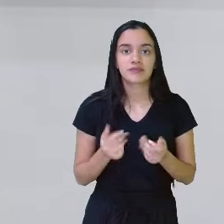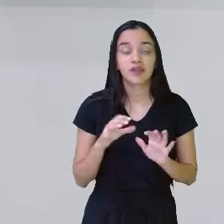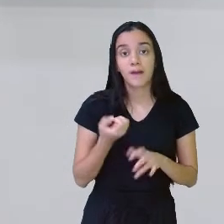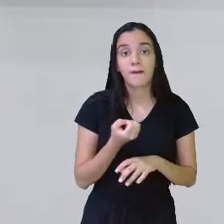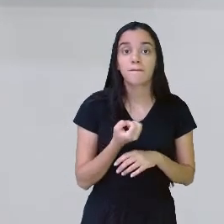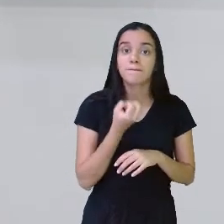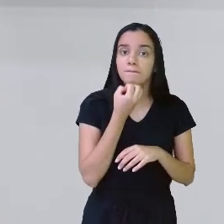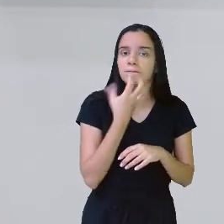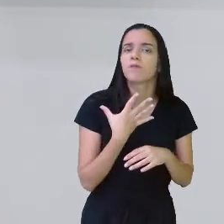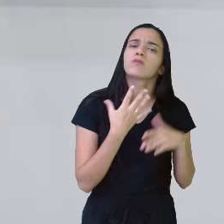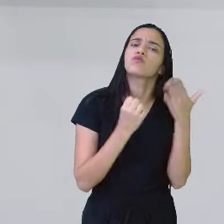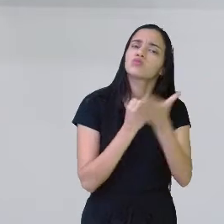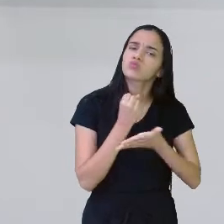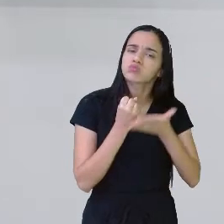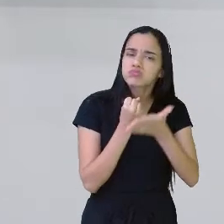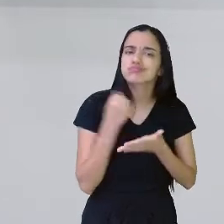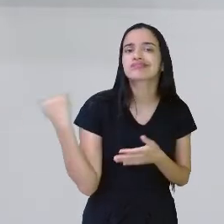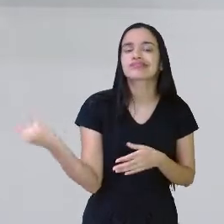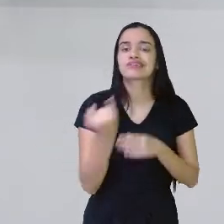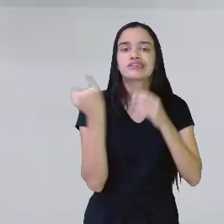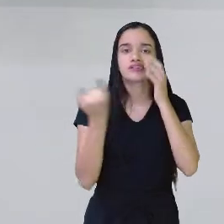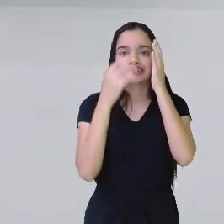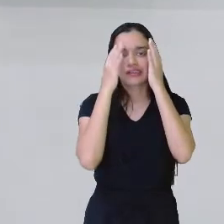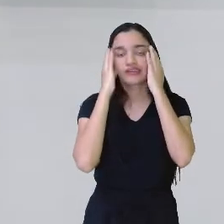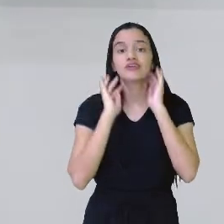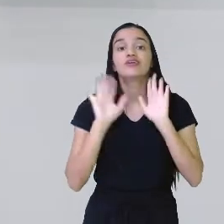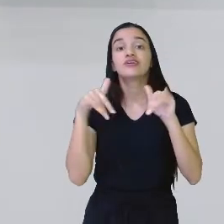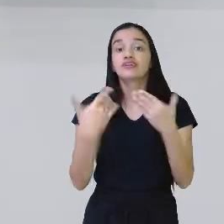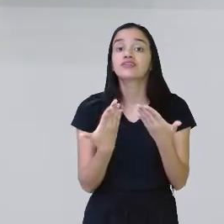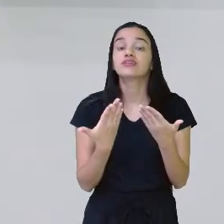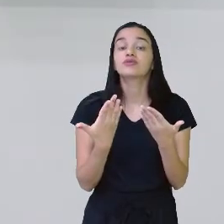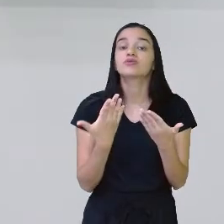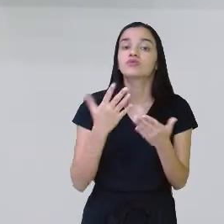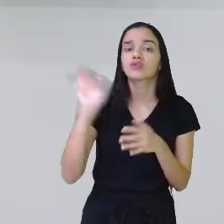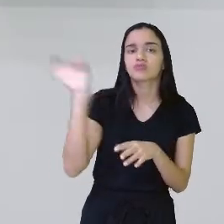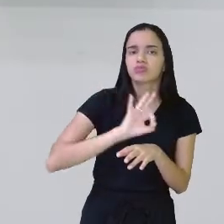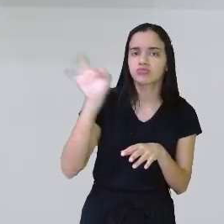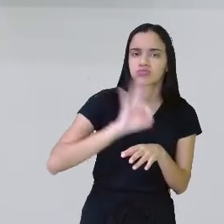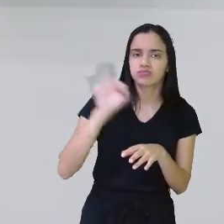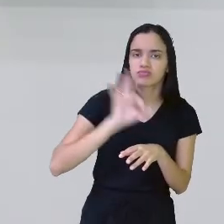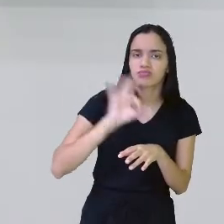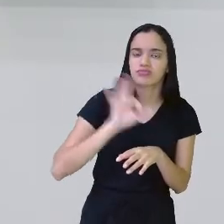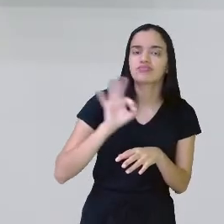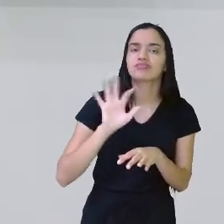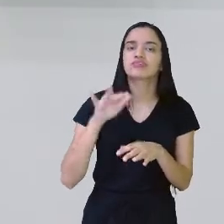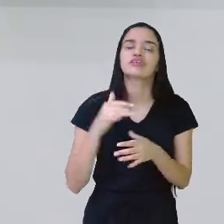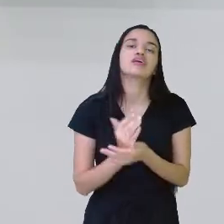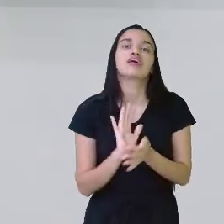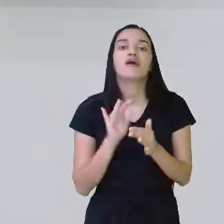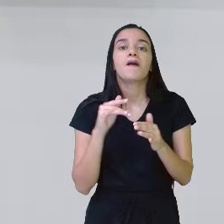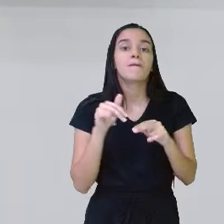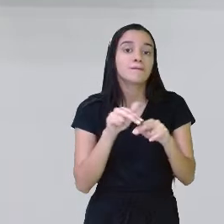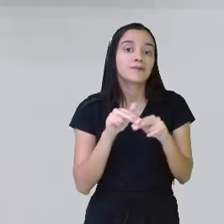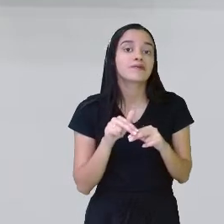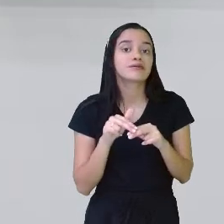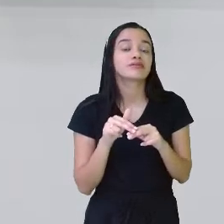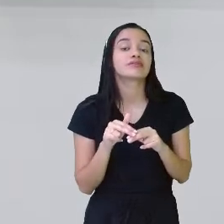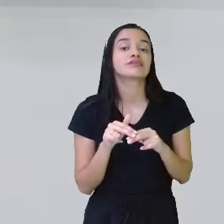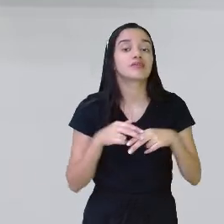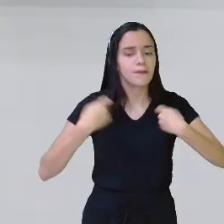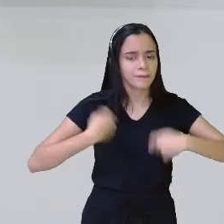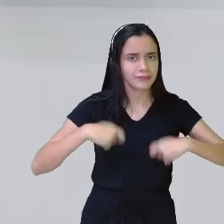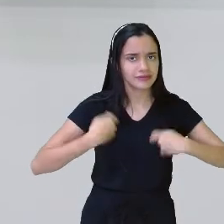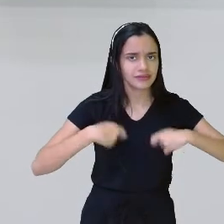bem fundamentado. Veja, eu tenho um dado estatístico, portanto, indubitável, né? Portanto, muito